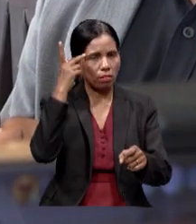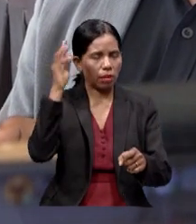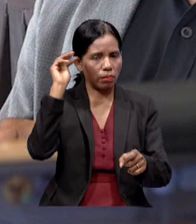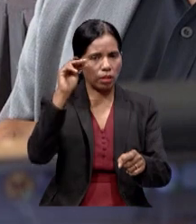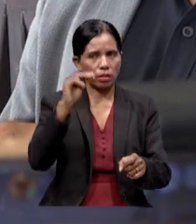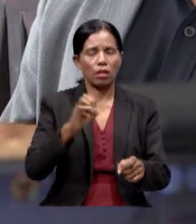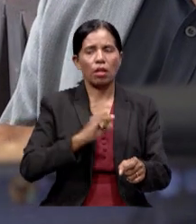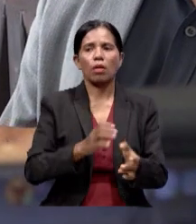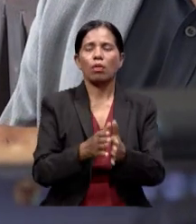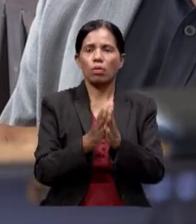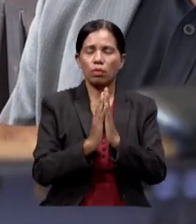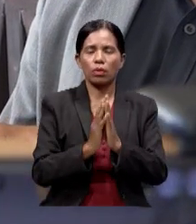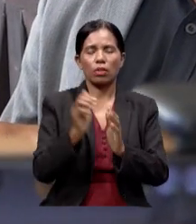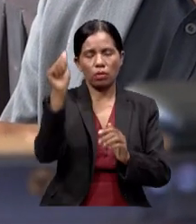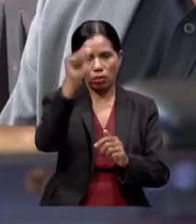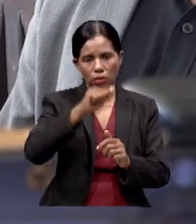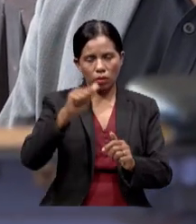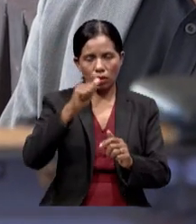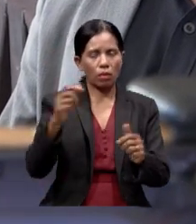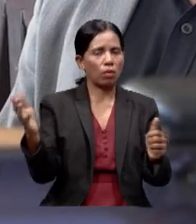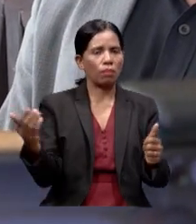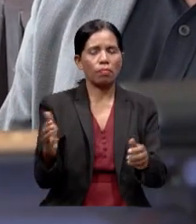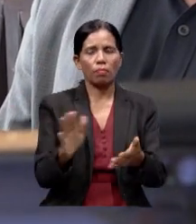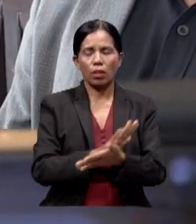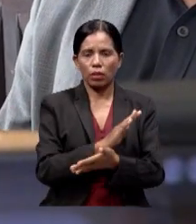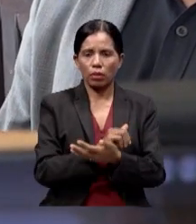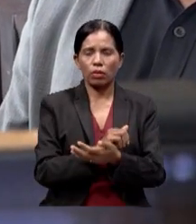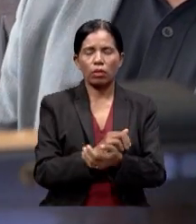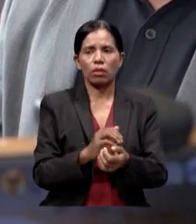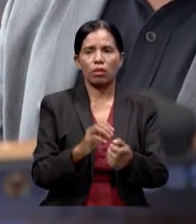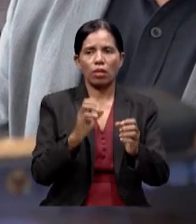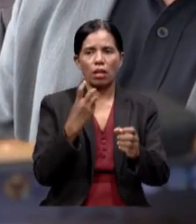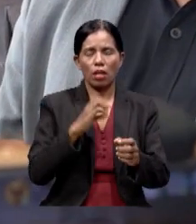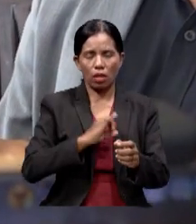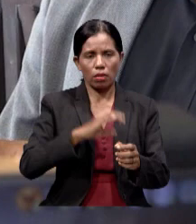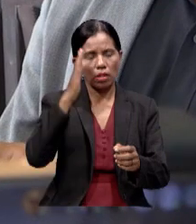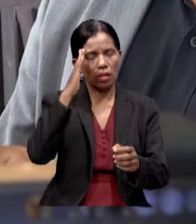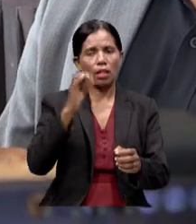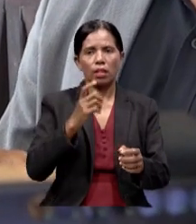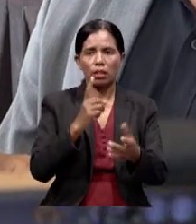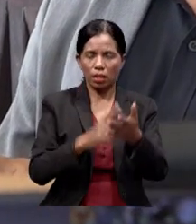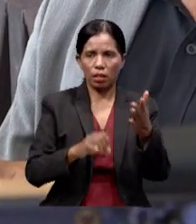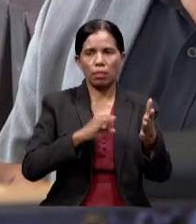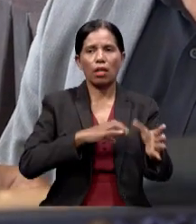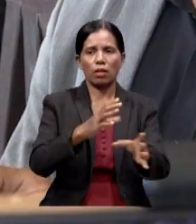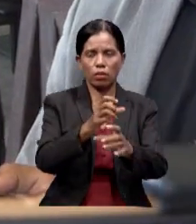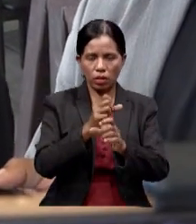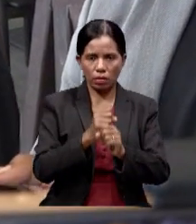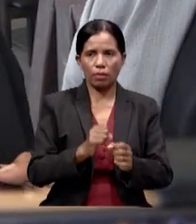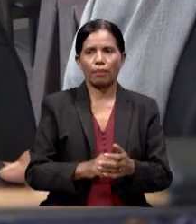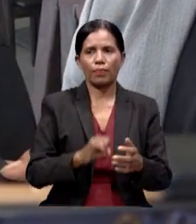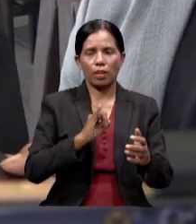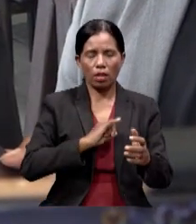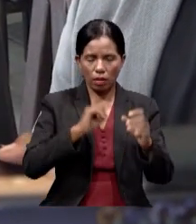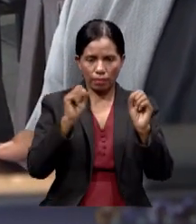ao exigir a auditoria completa, A to Z, para o atender, sair de Macauzinho. Portanto, se calhar,